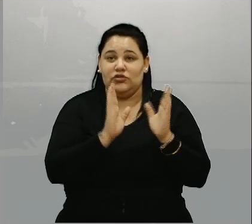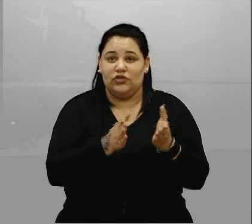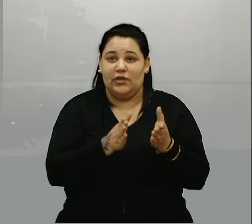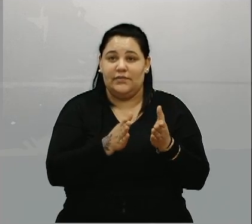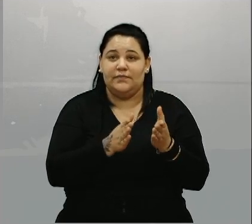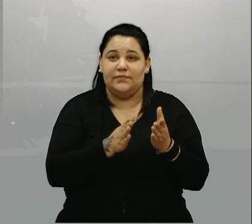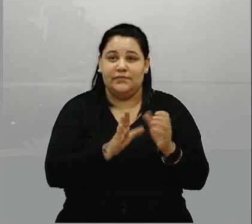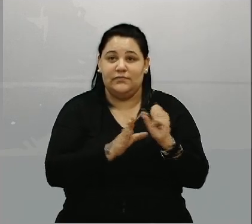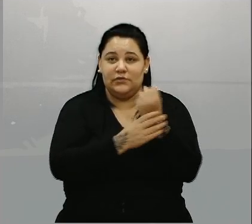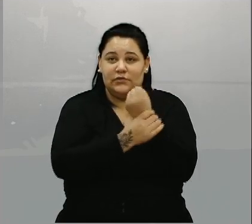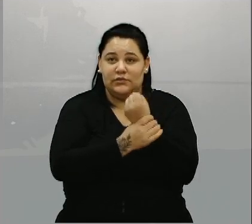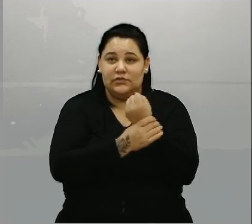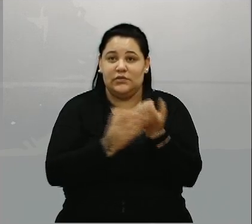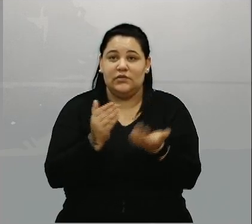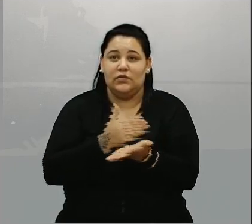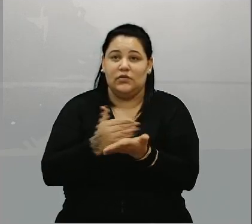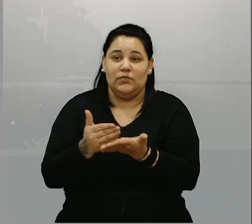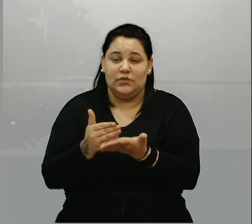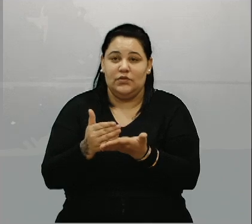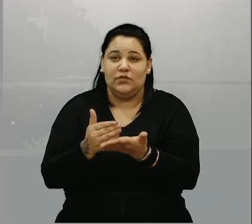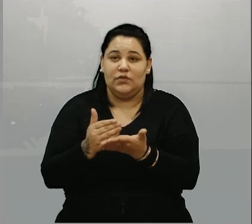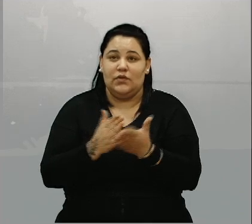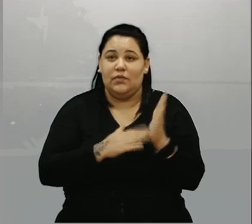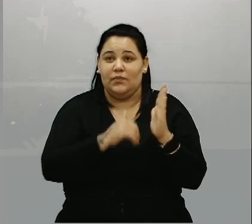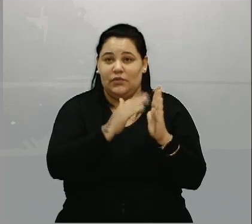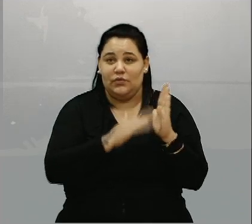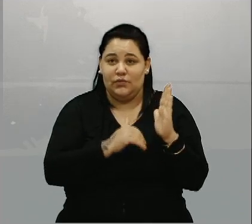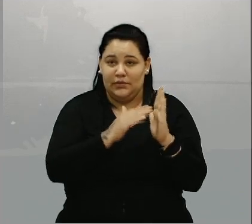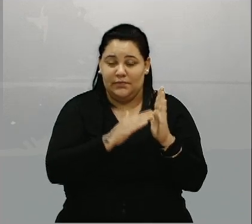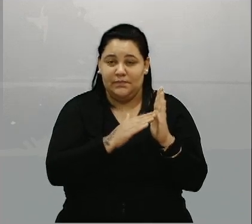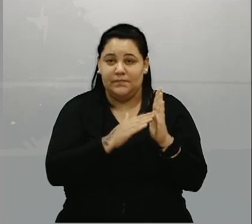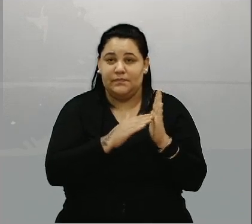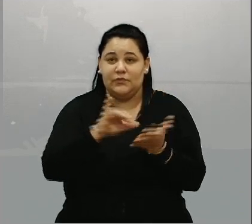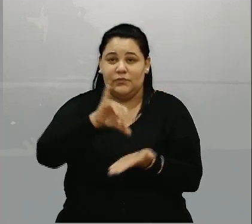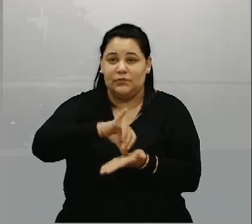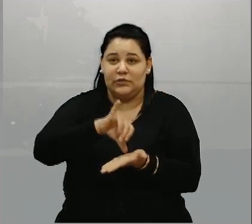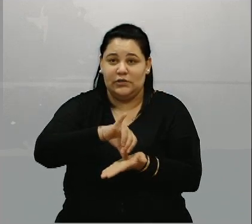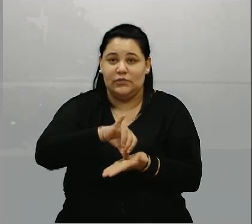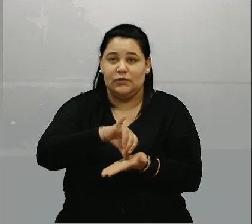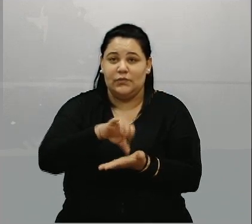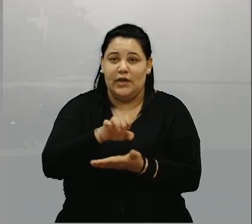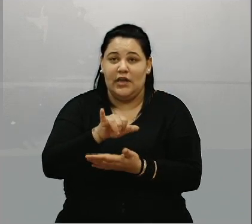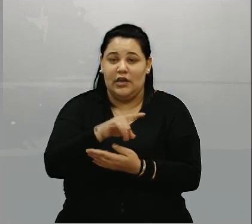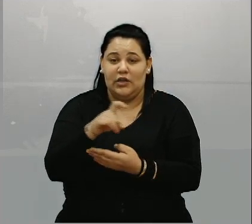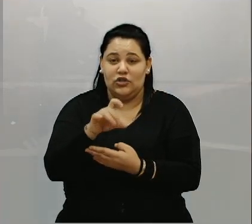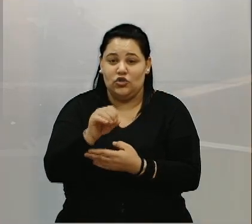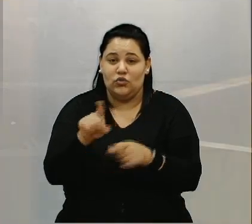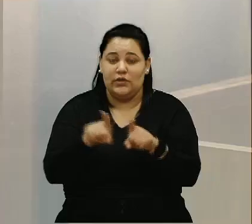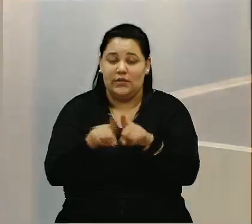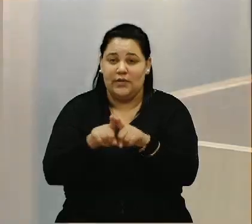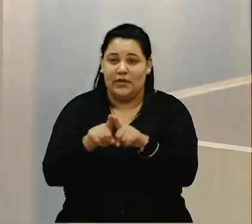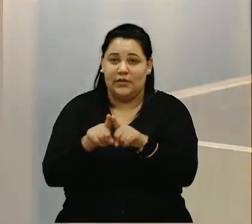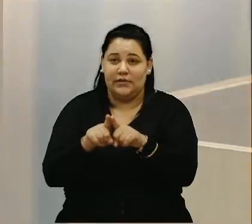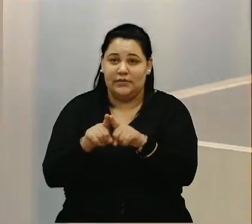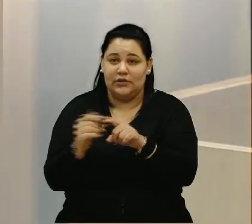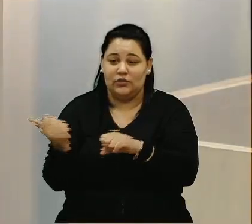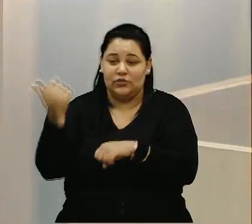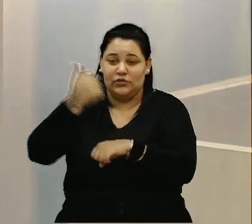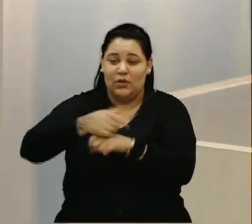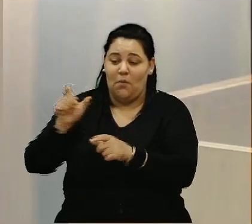segurança, iniciou a pintura do eixo central e também a colocação de placas ali que vai sinalizar e